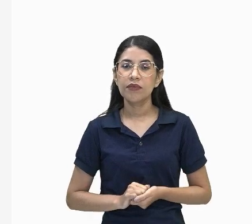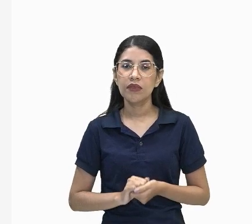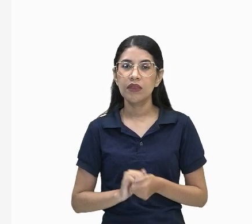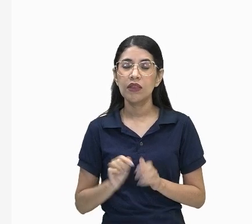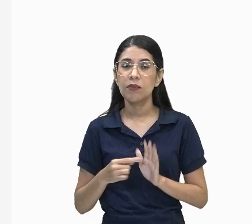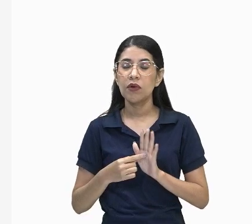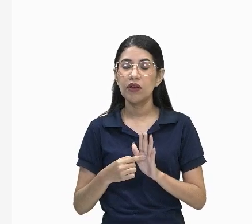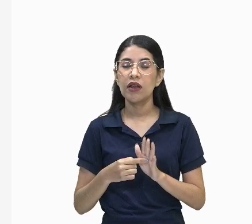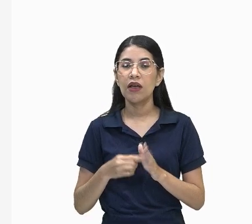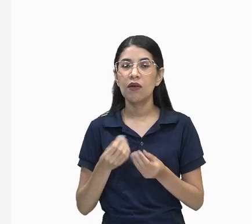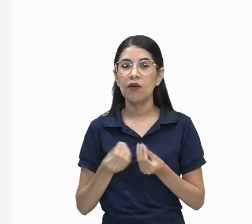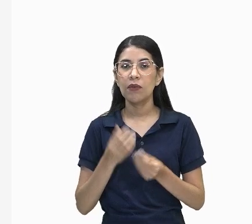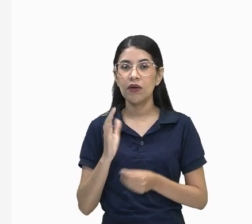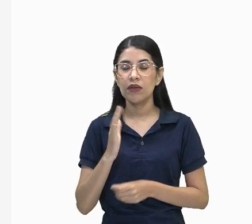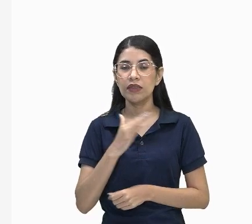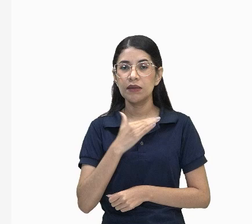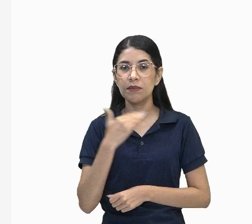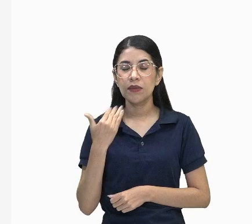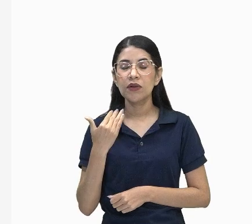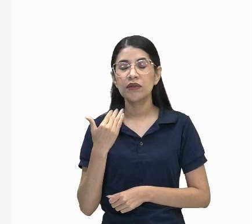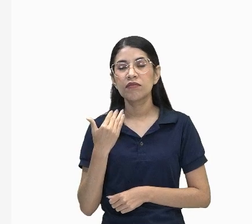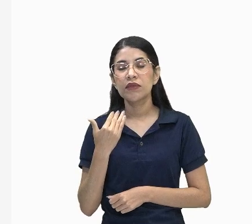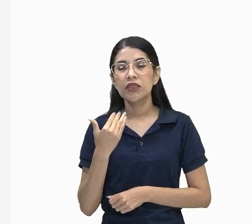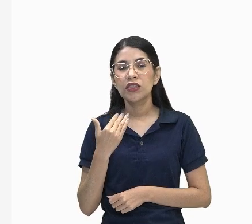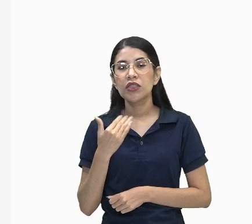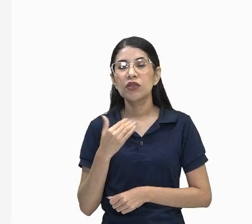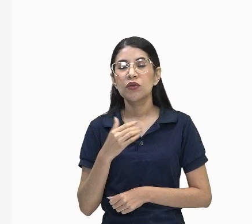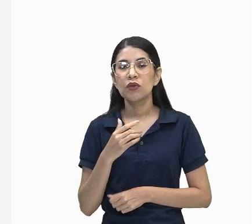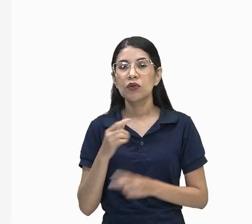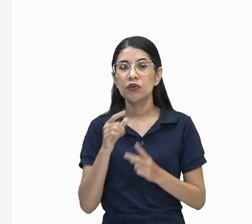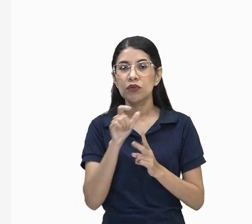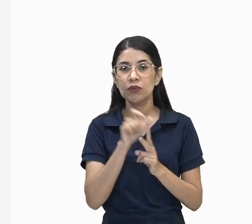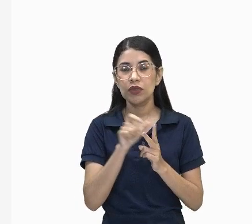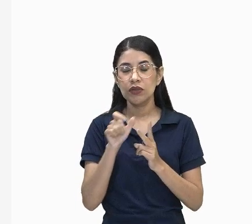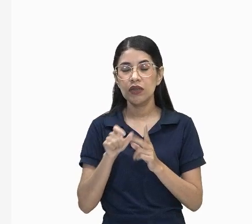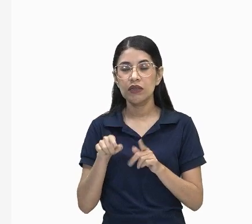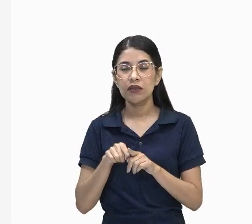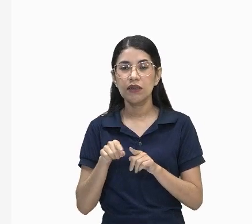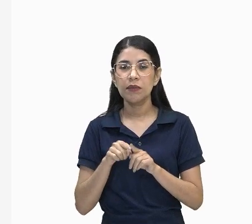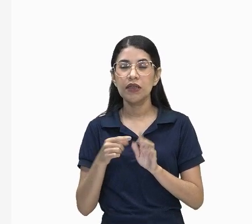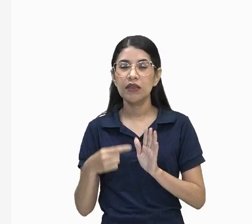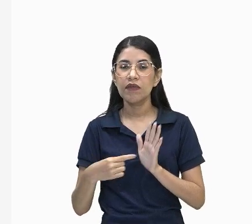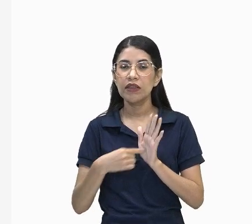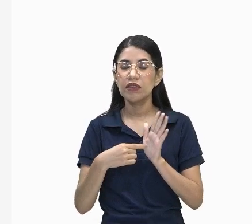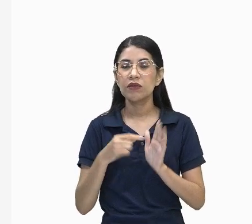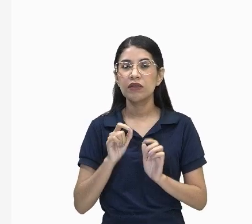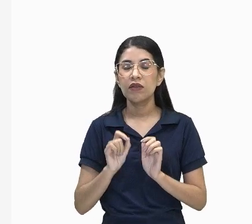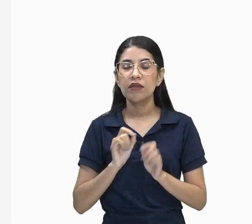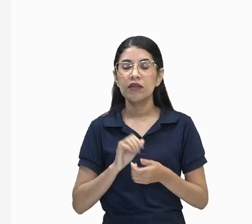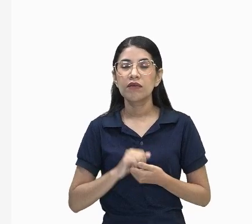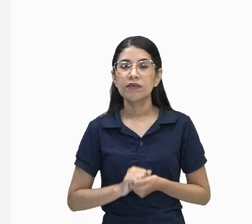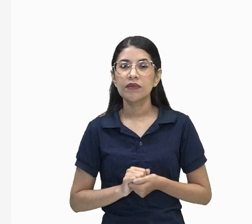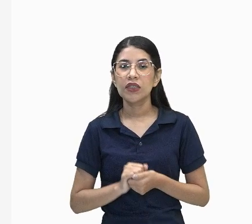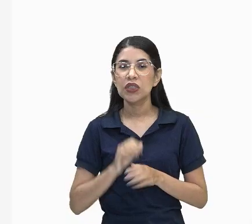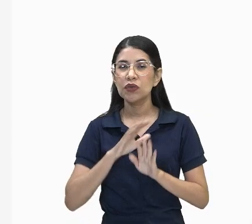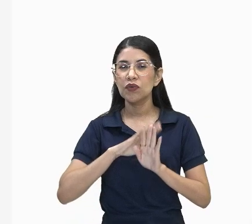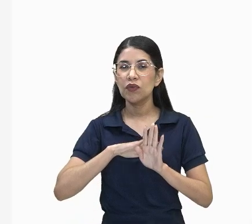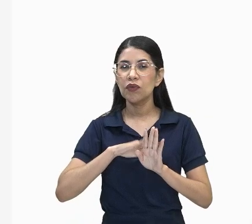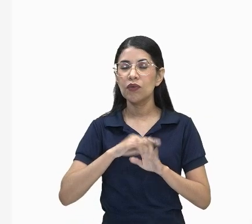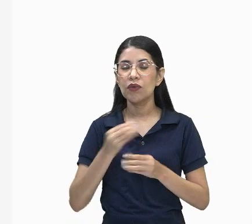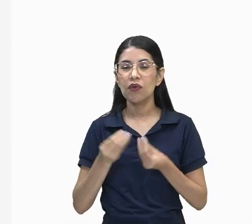morte trágica de Rita e Camilo, o autor vai denunciar, ainda que de forma bem sutil,